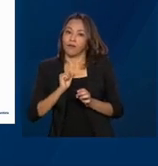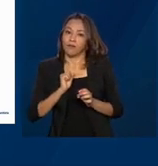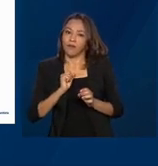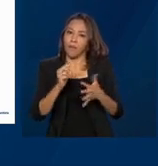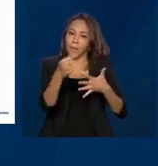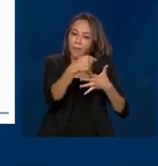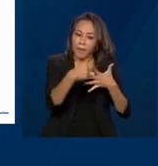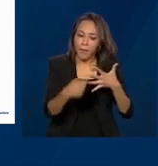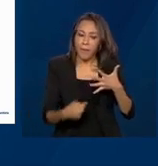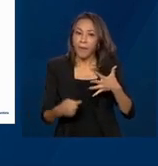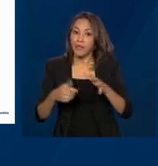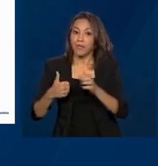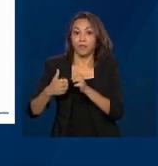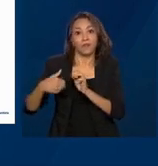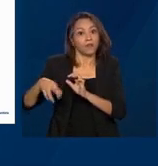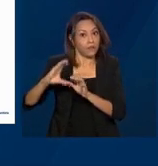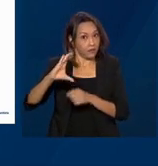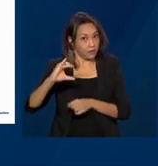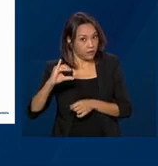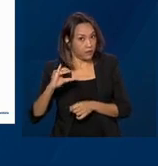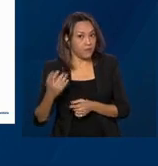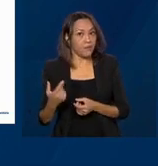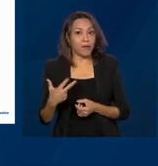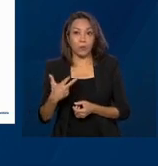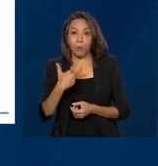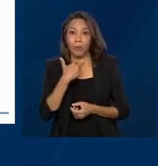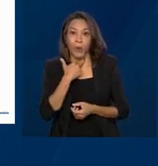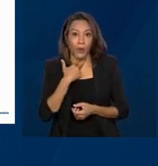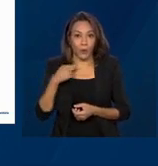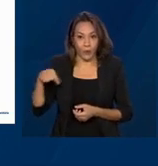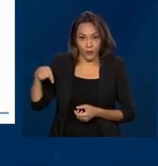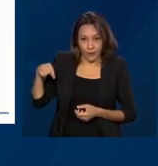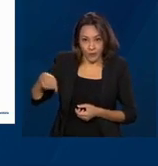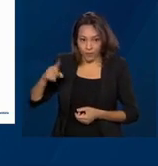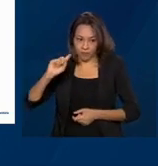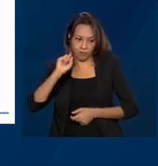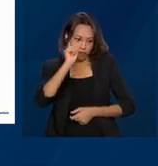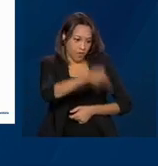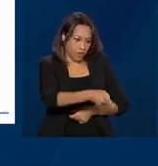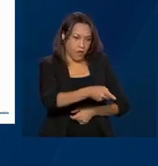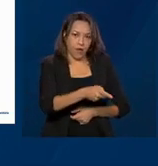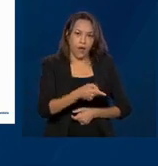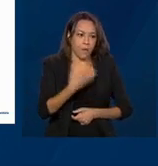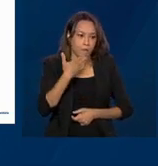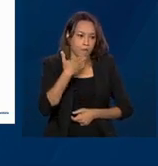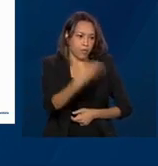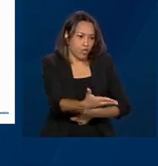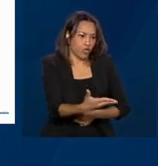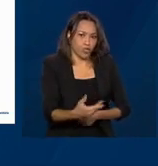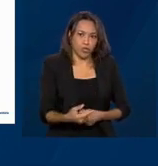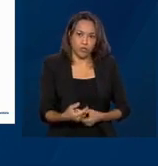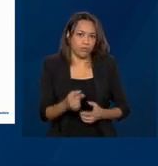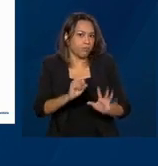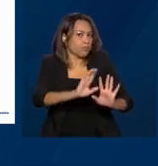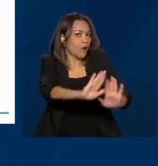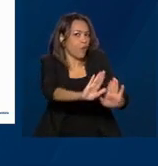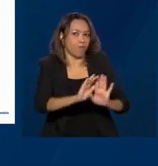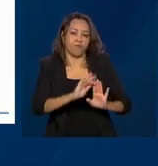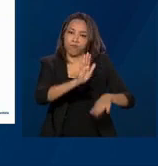aconselhamento científico, mas a agência reguladora não pode determinar que um laboratório peça a autorização de uso emergencial.